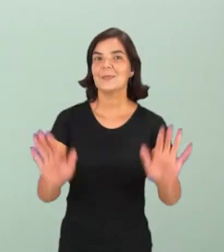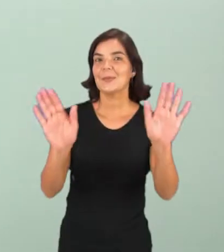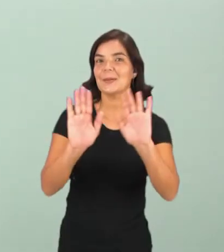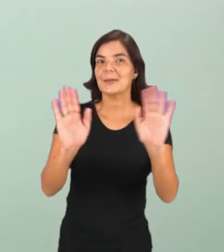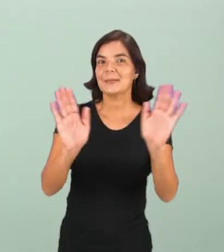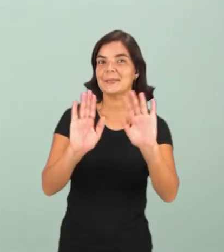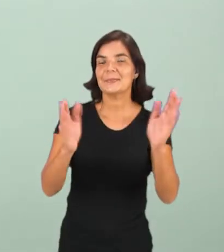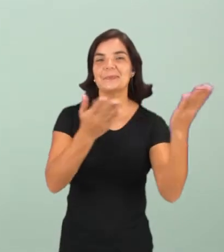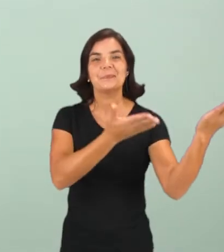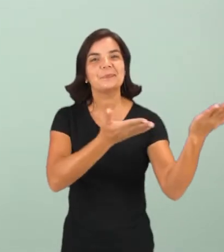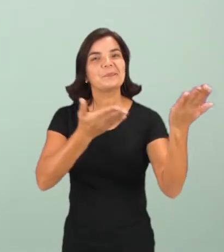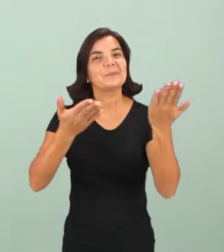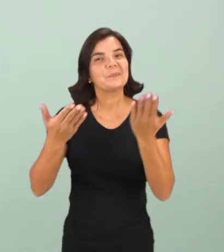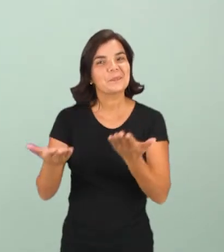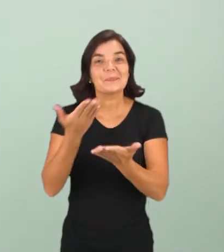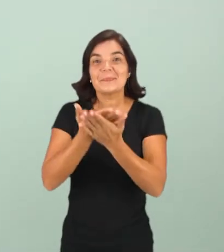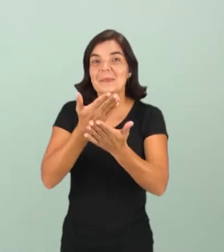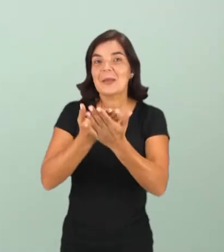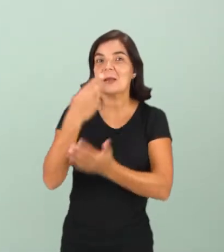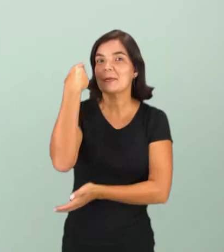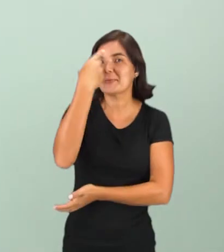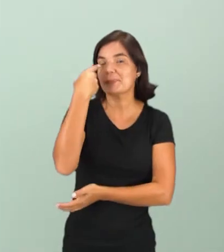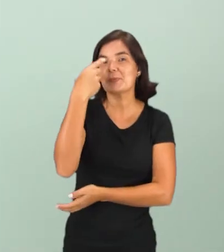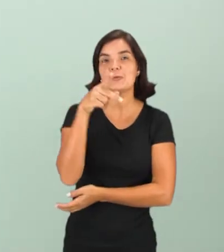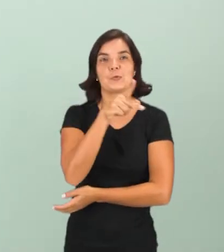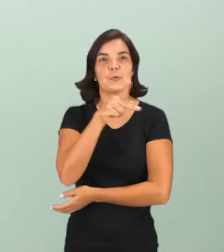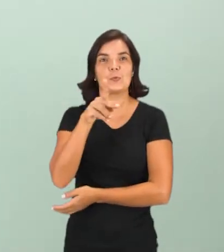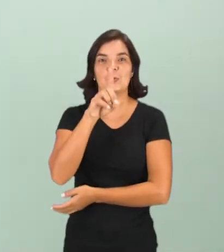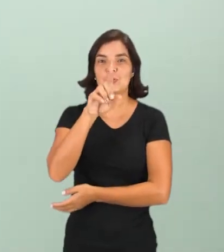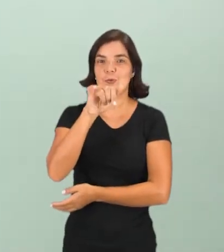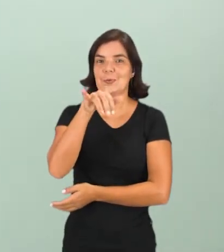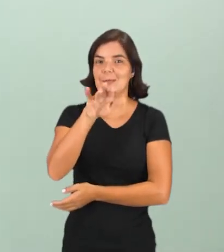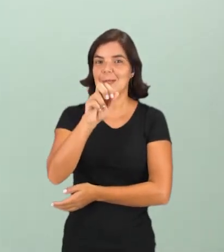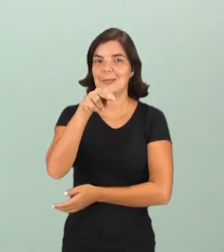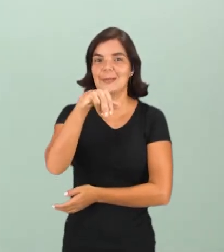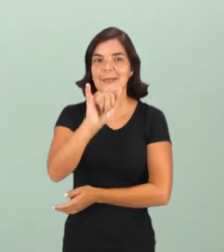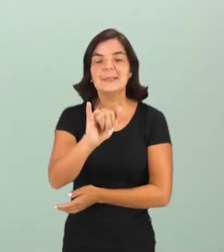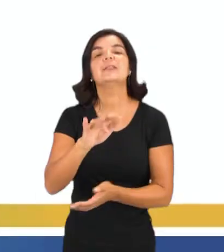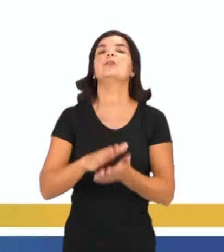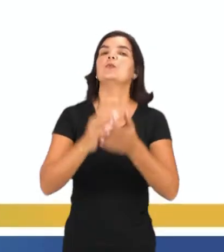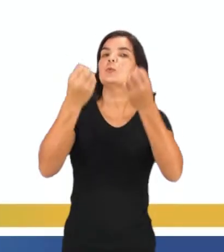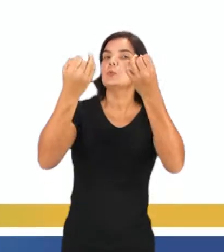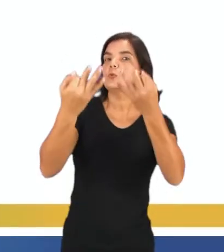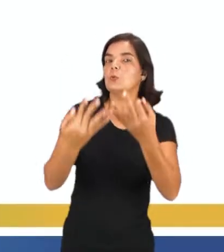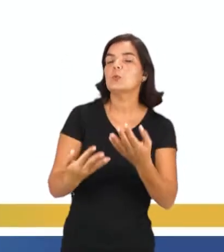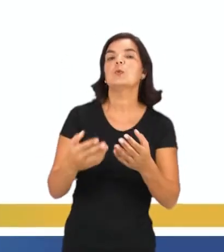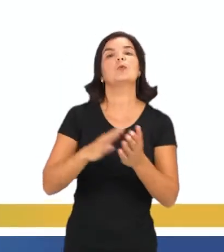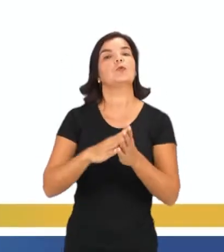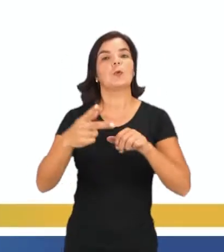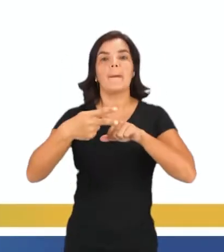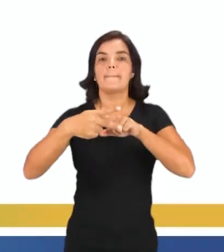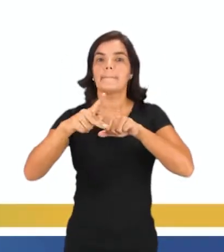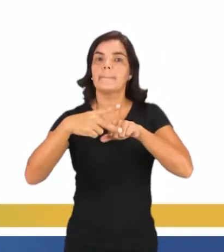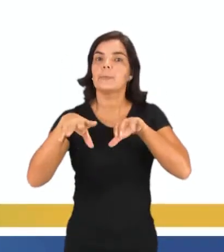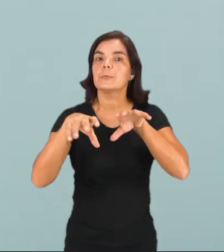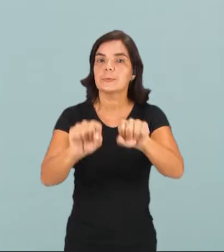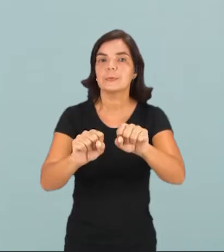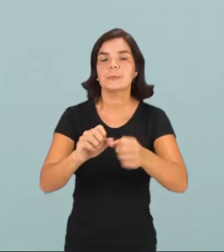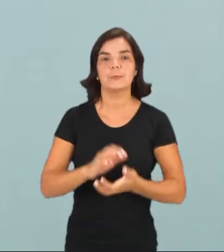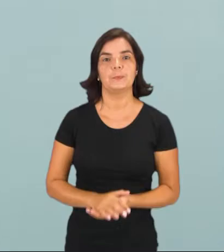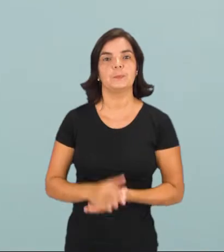Hola, bienvenidos a la clase de español. Yo soy la maestra Daiane y hoy vamos a hablar sobre el uso de los pronombres